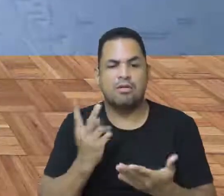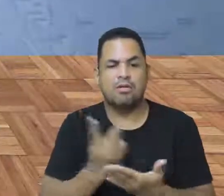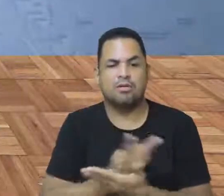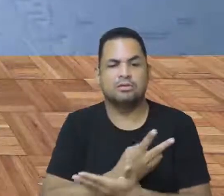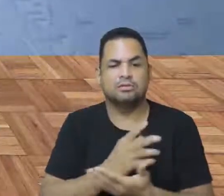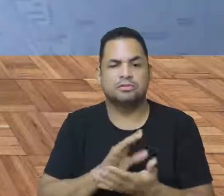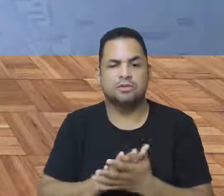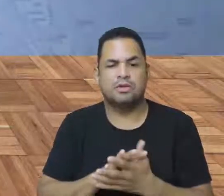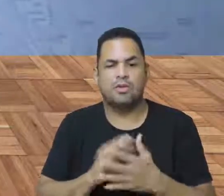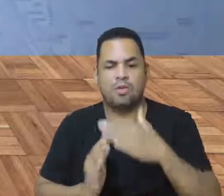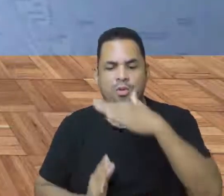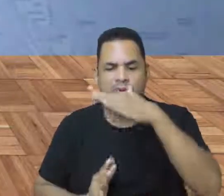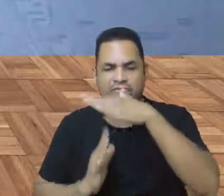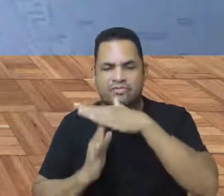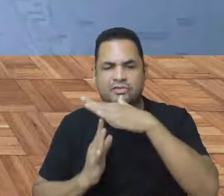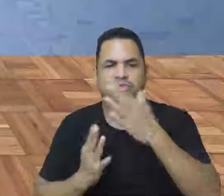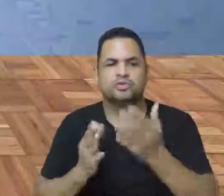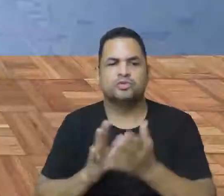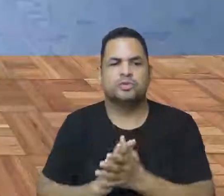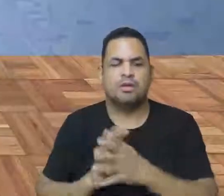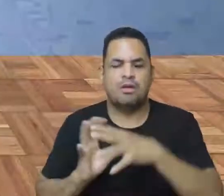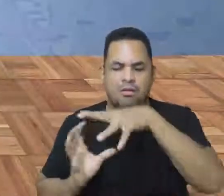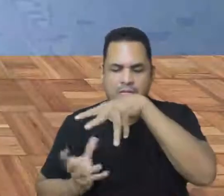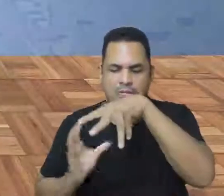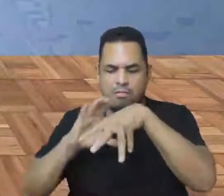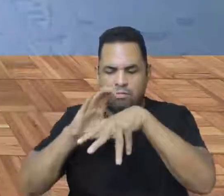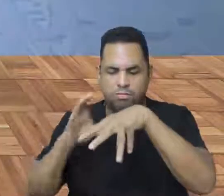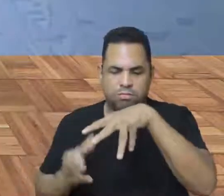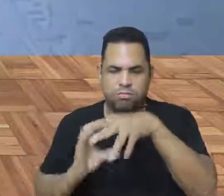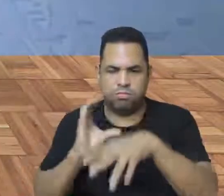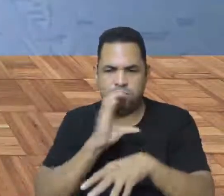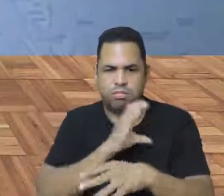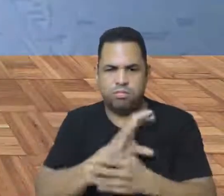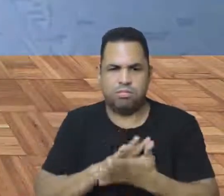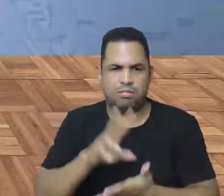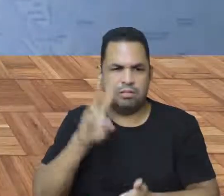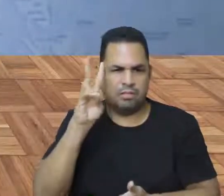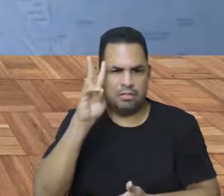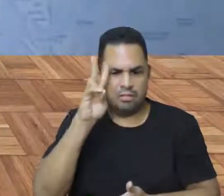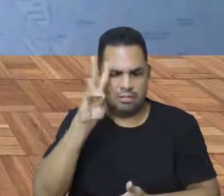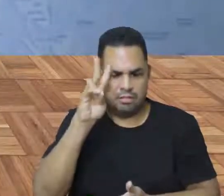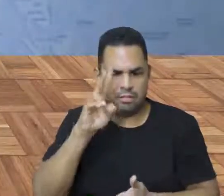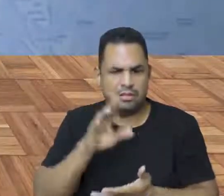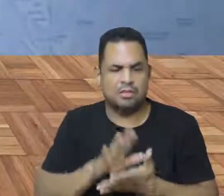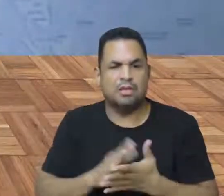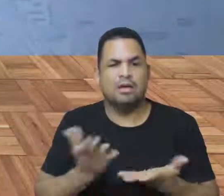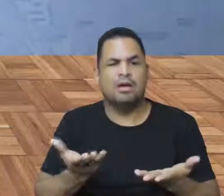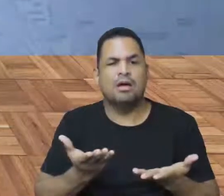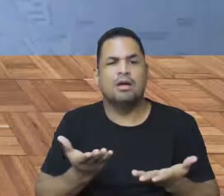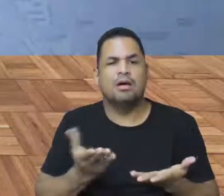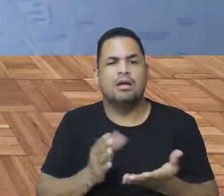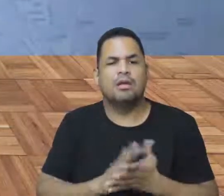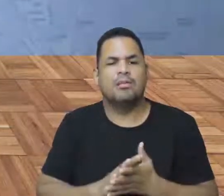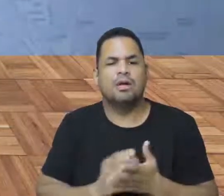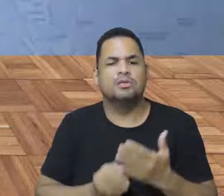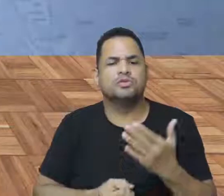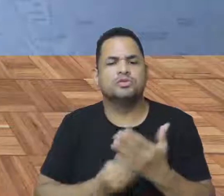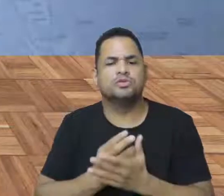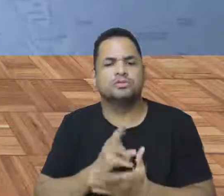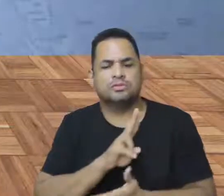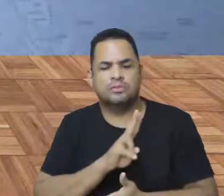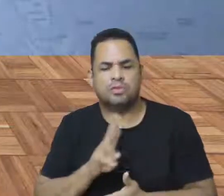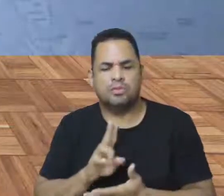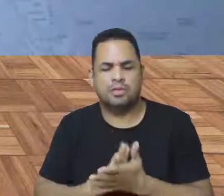aquecimento global. Lembrar que se no Enem ou numa prova apareceu a palavra efeito